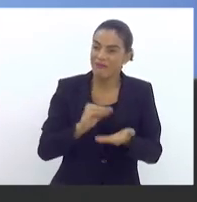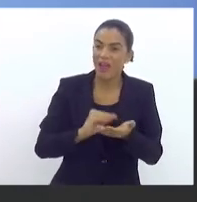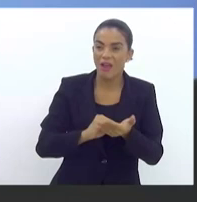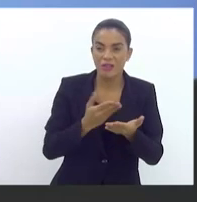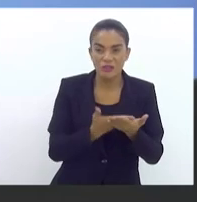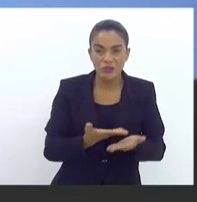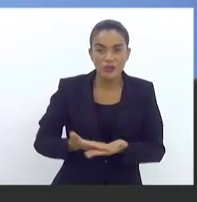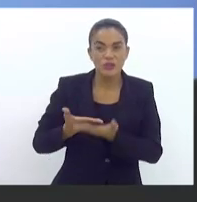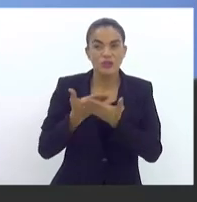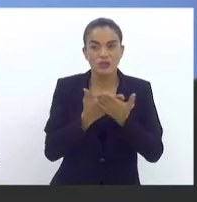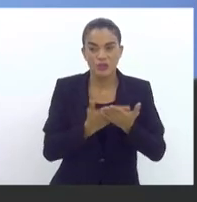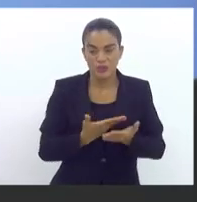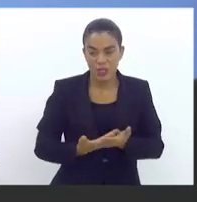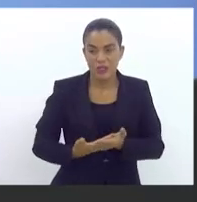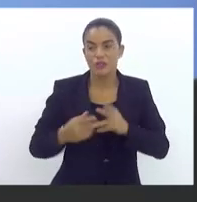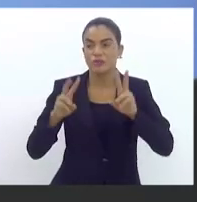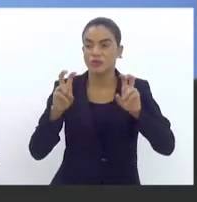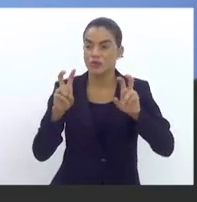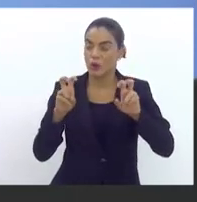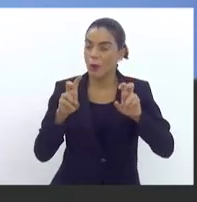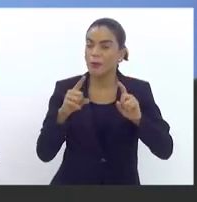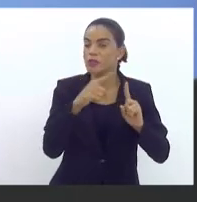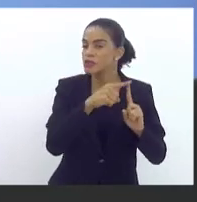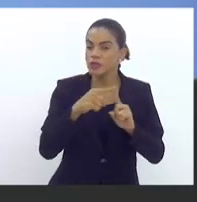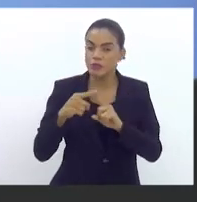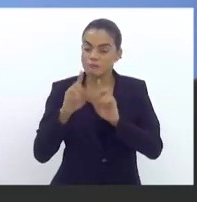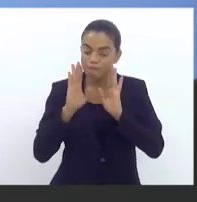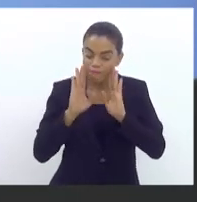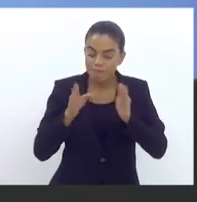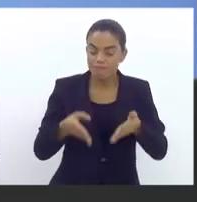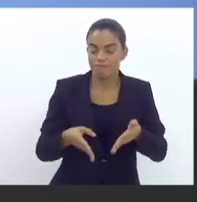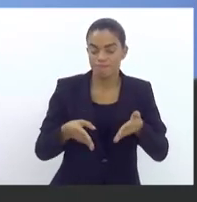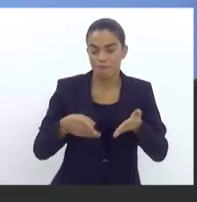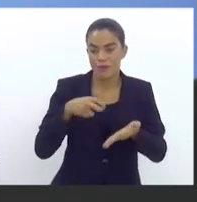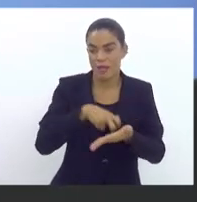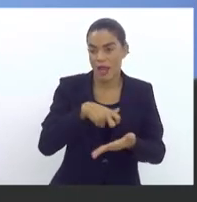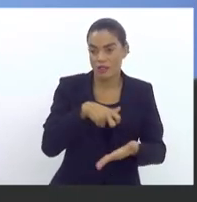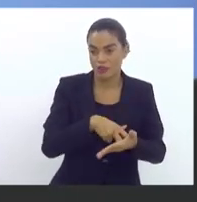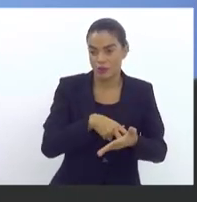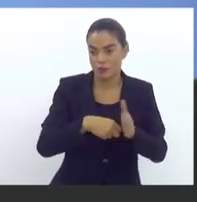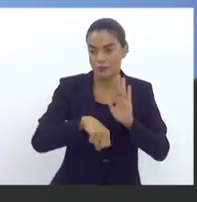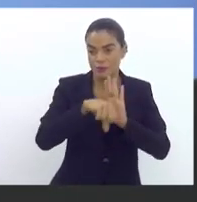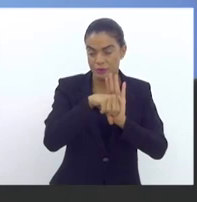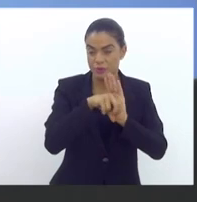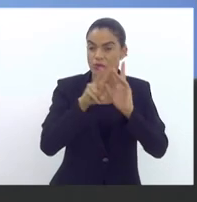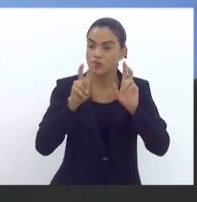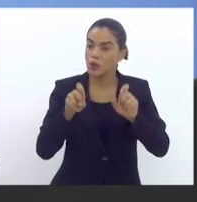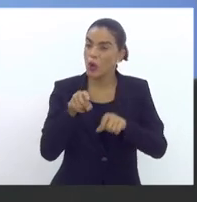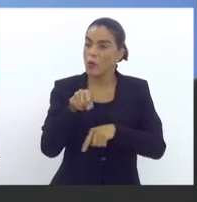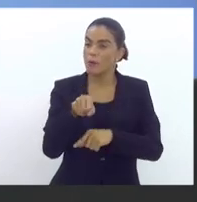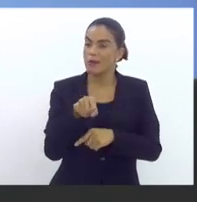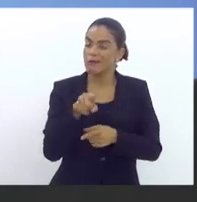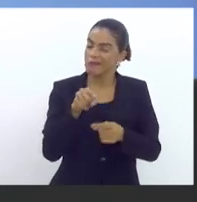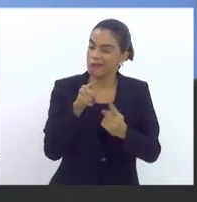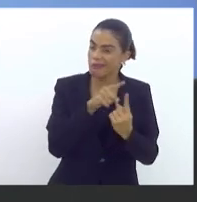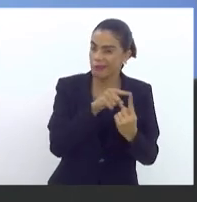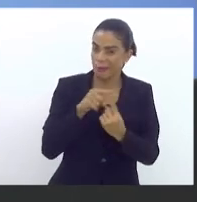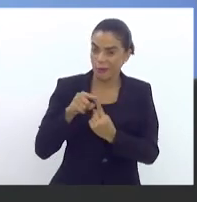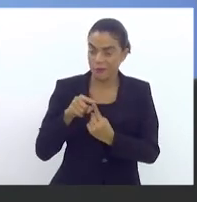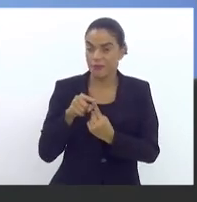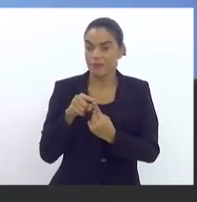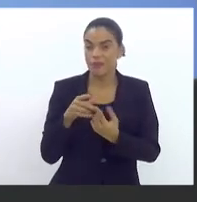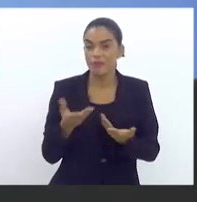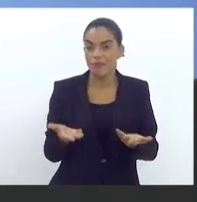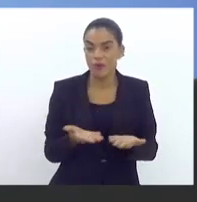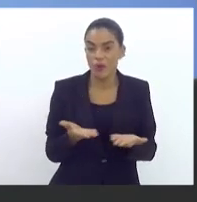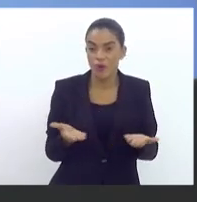jurisprudência Talvez um tipo penal próprio também mencionasse essa divergência né E como disse hoje